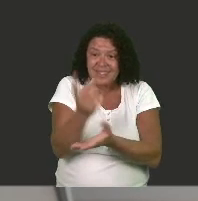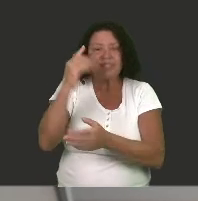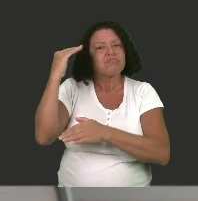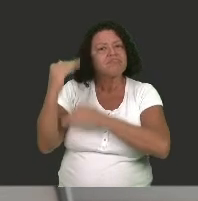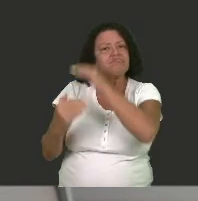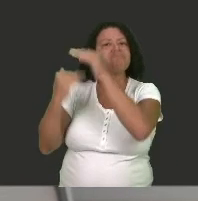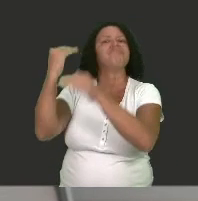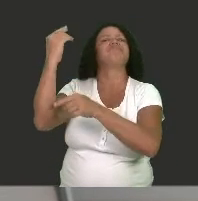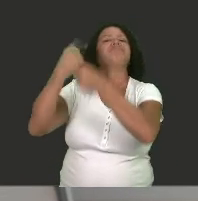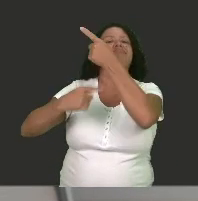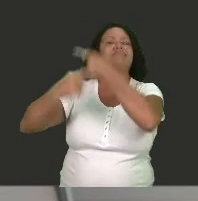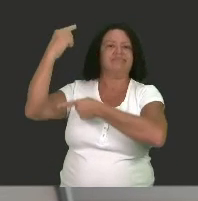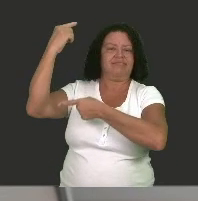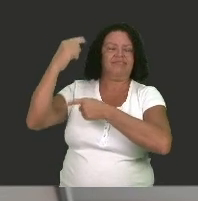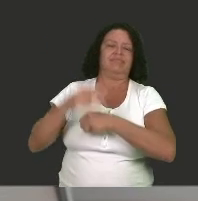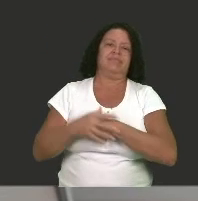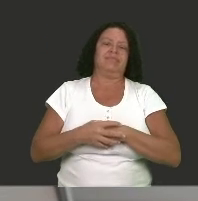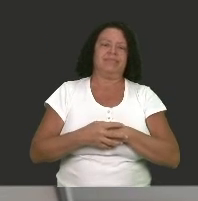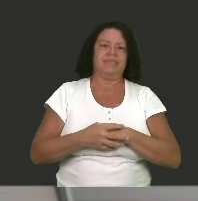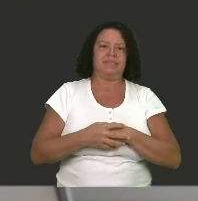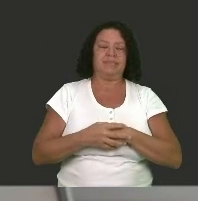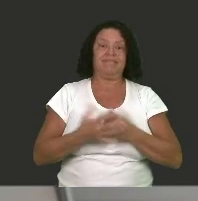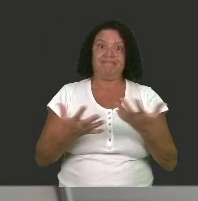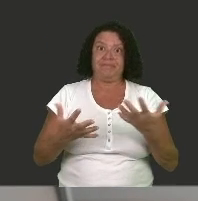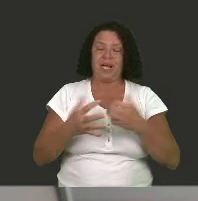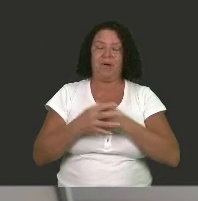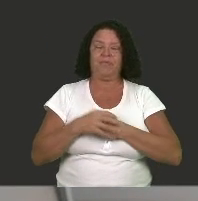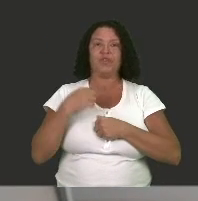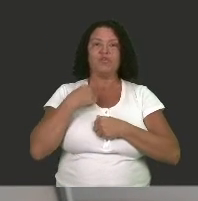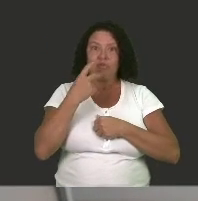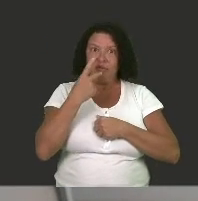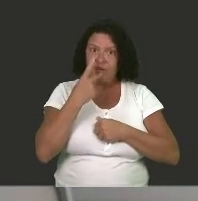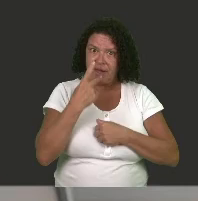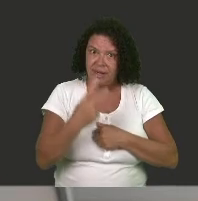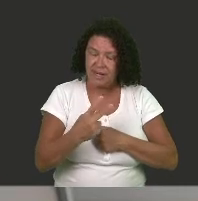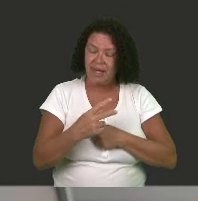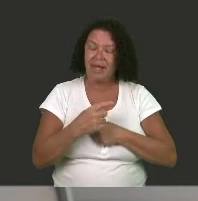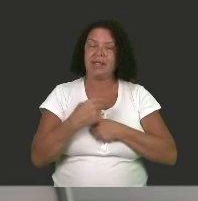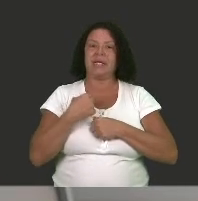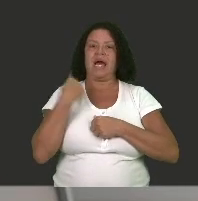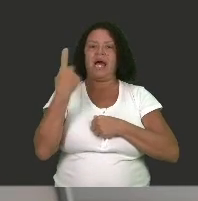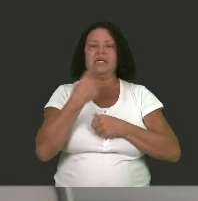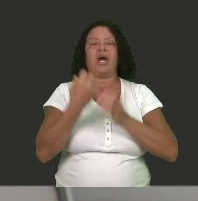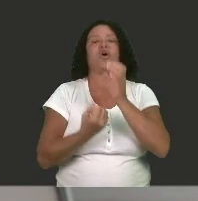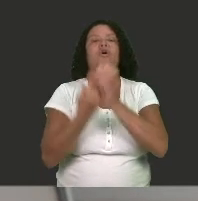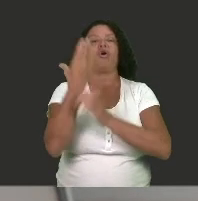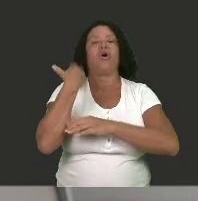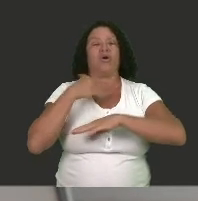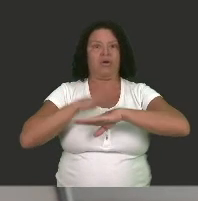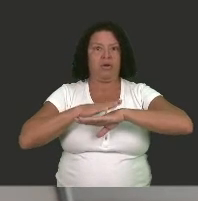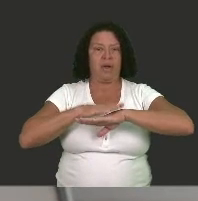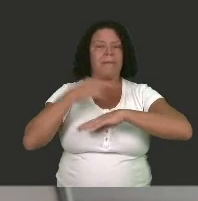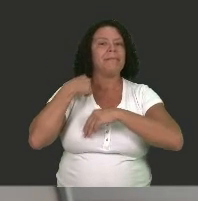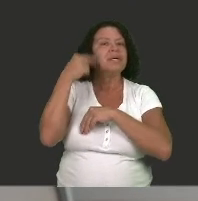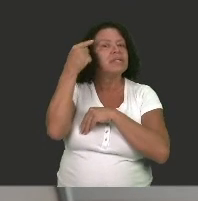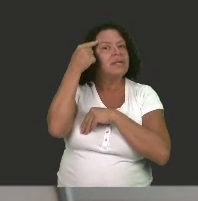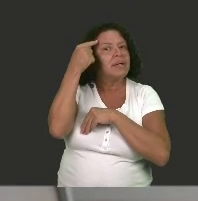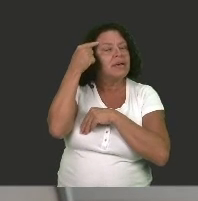se reproduzir. Então aquilo que nós construímos com o nosso